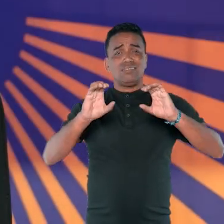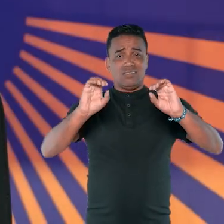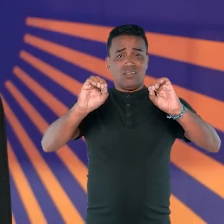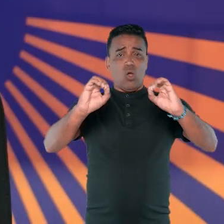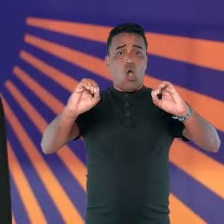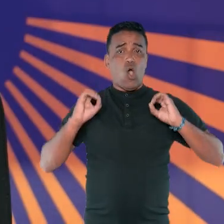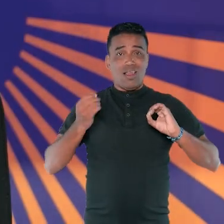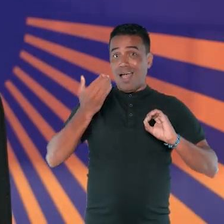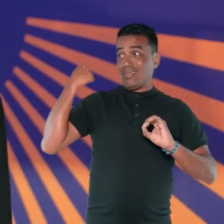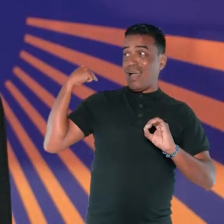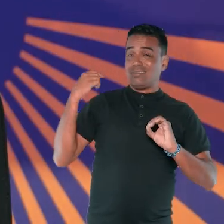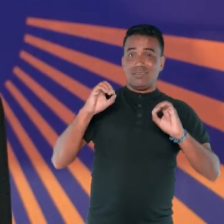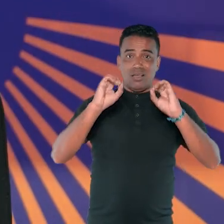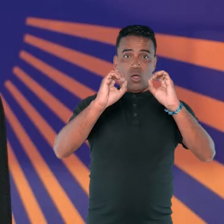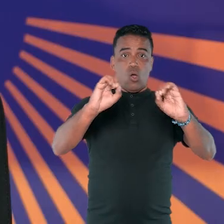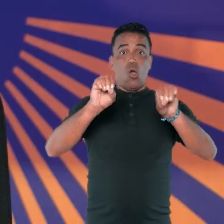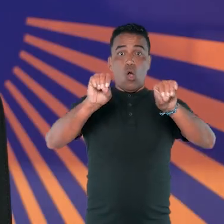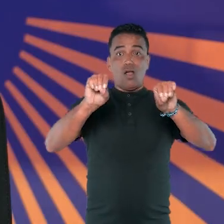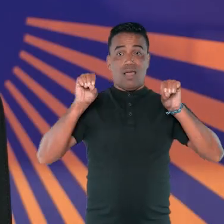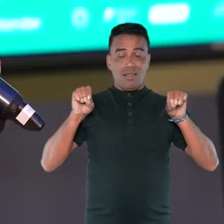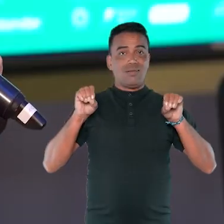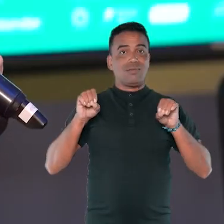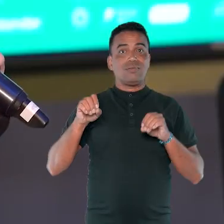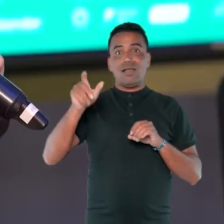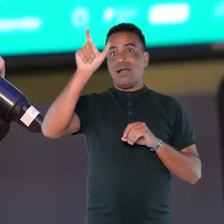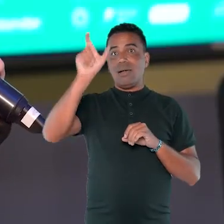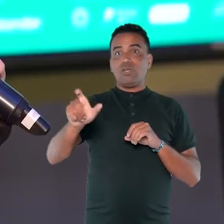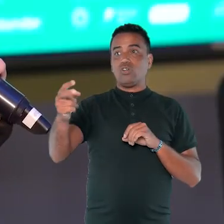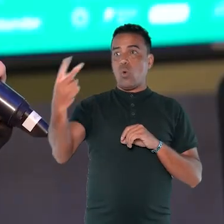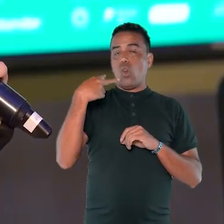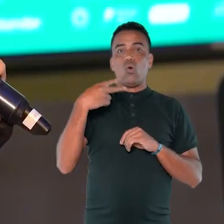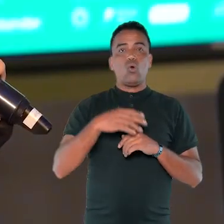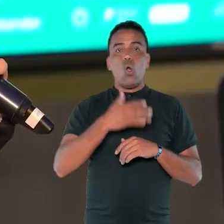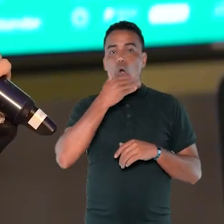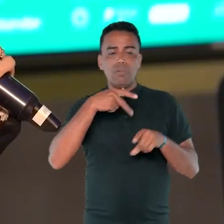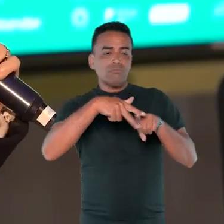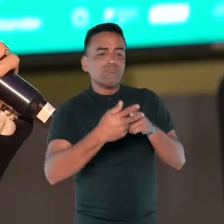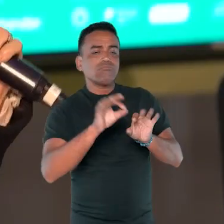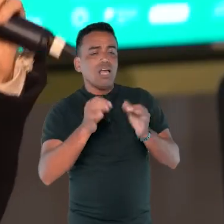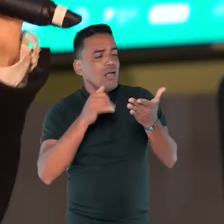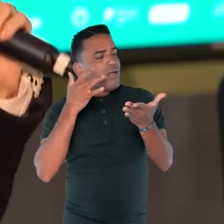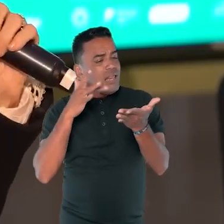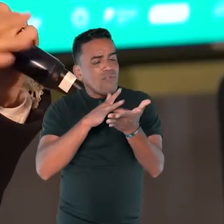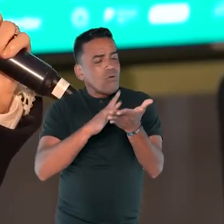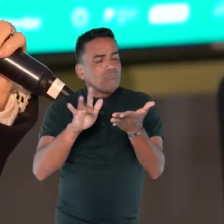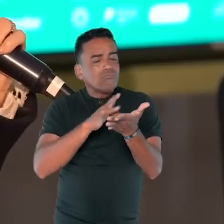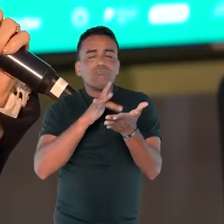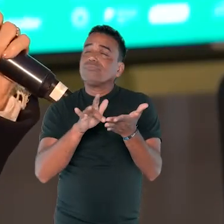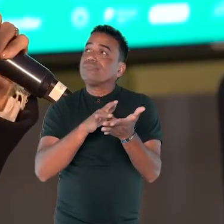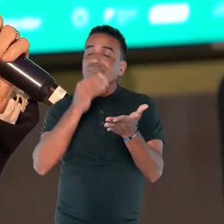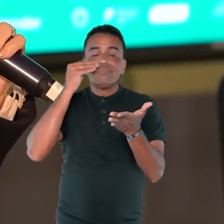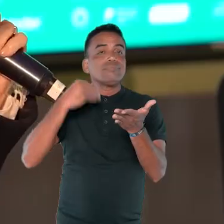bem. A pessoa nem olha quando é mulher. O rapaz continua lá, mexendo no celular dele. Acho que é